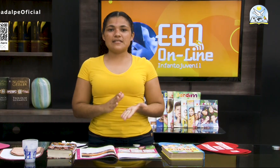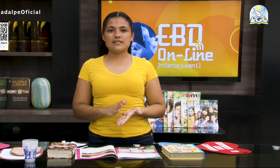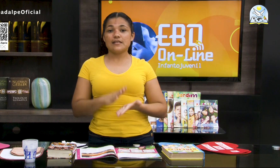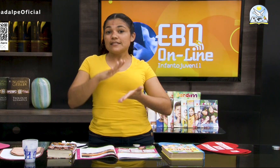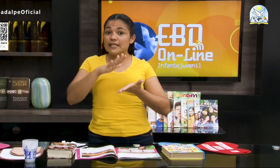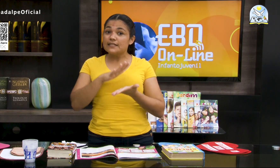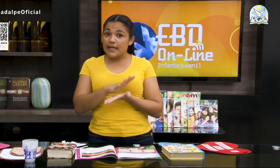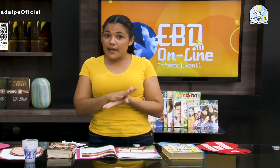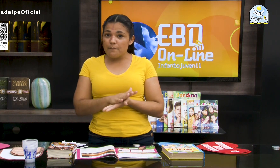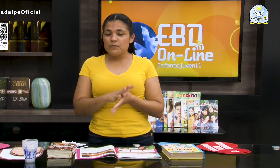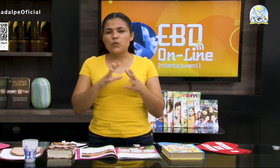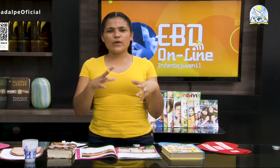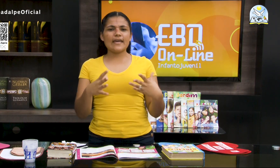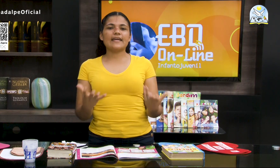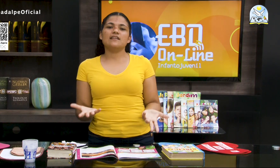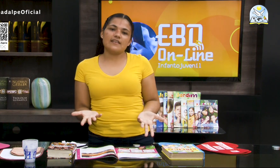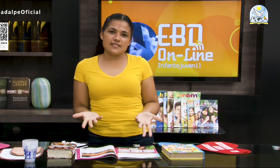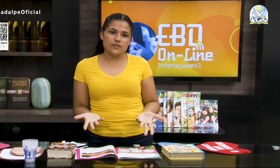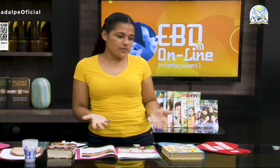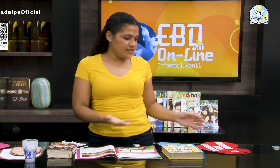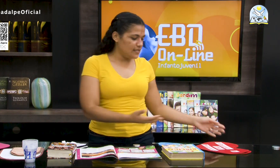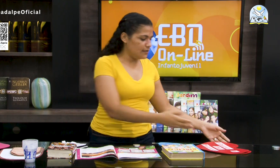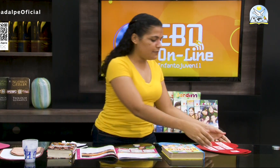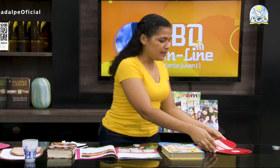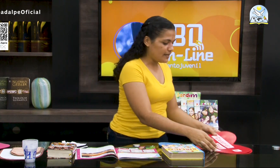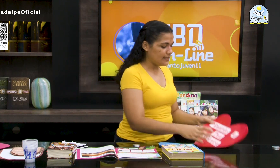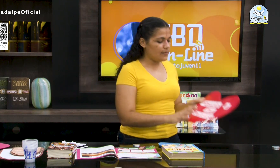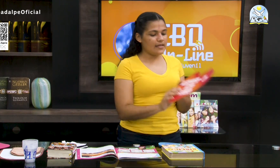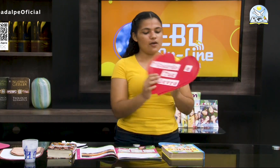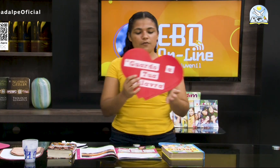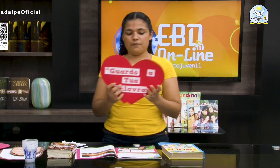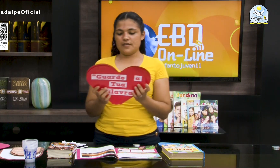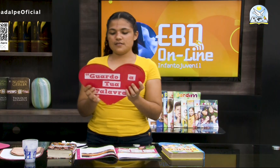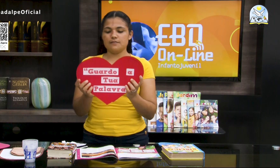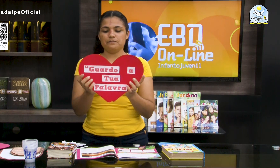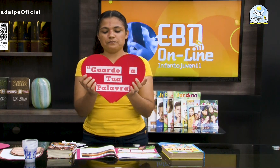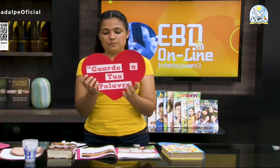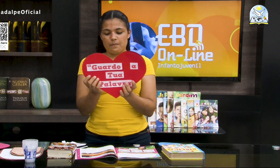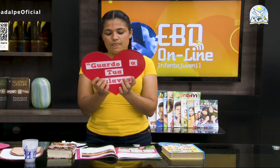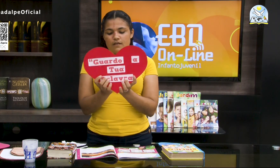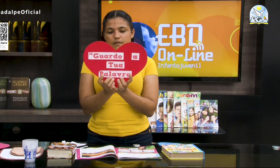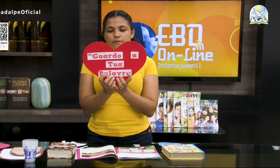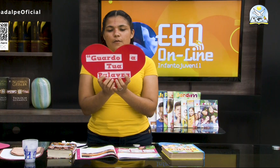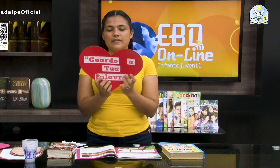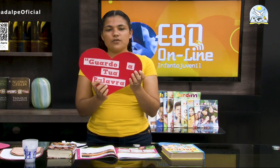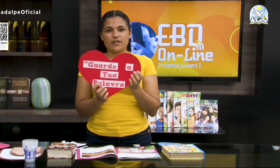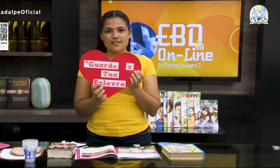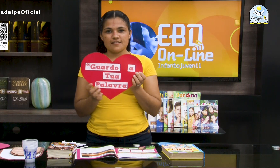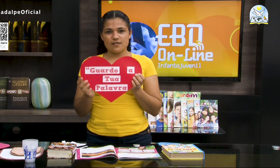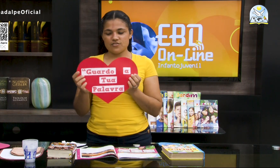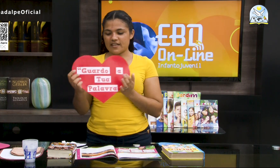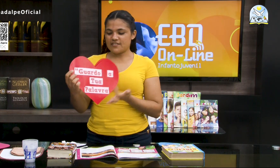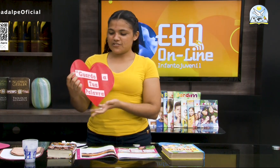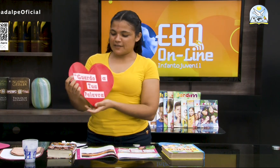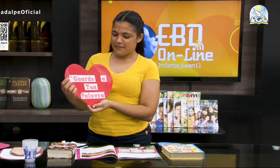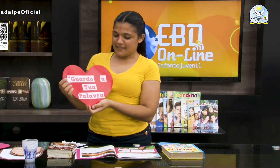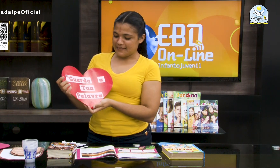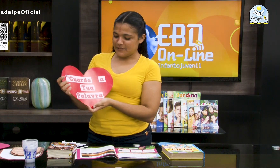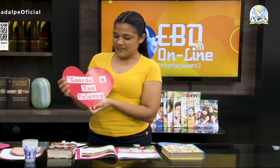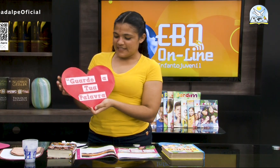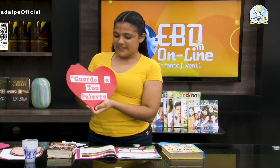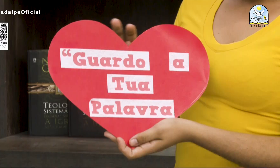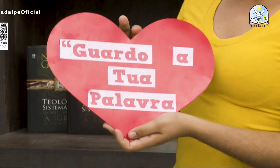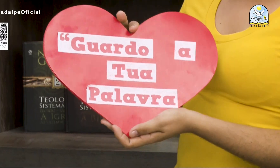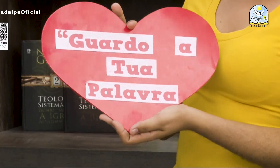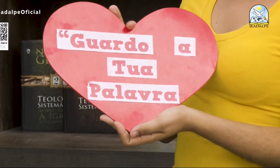versículo. Ela precisa entender o que que aquele versículo significa. Então aqui, ó, fiz em forma de coração, já que a gente está